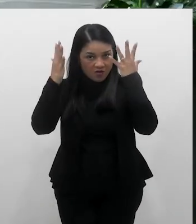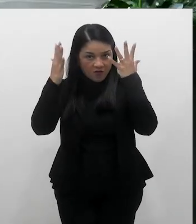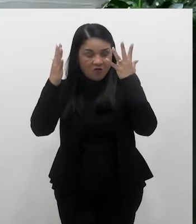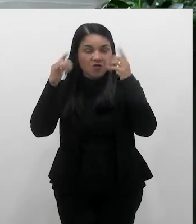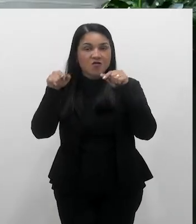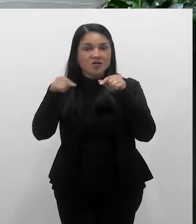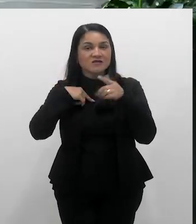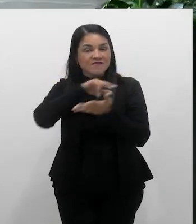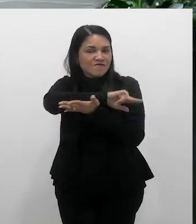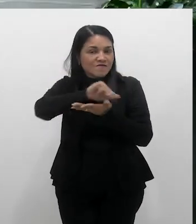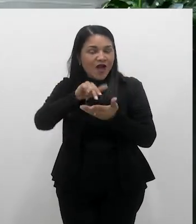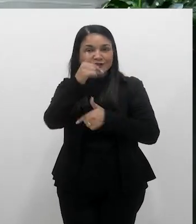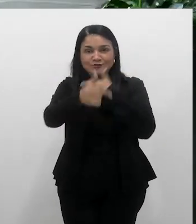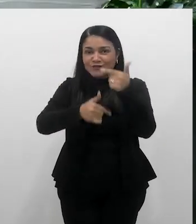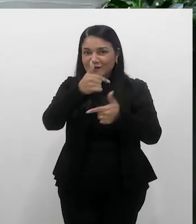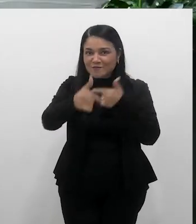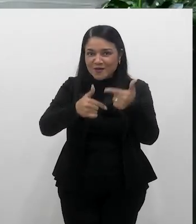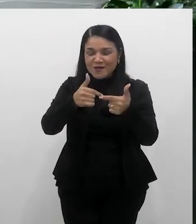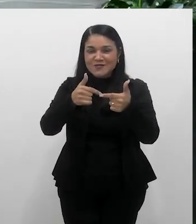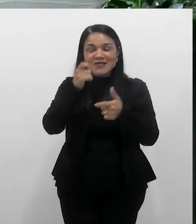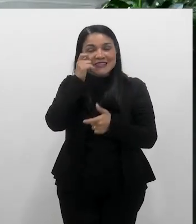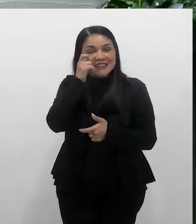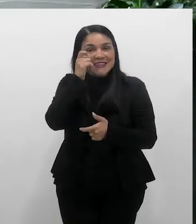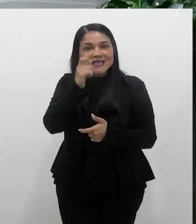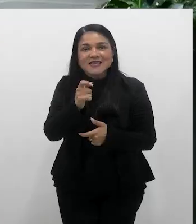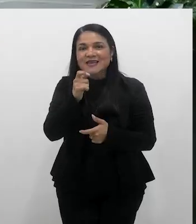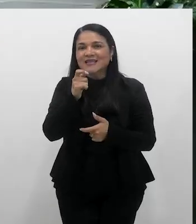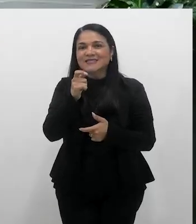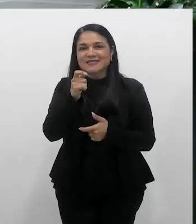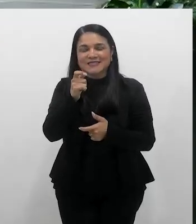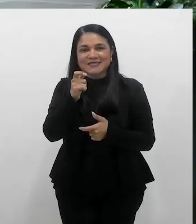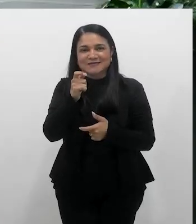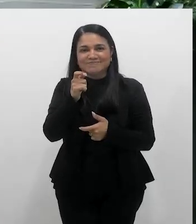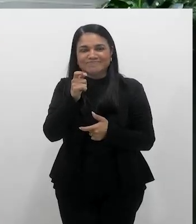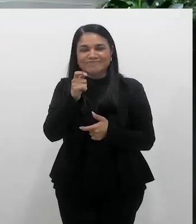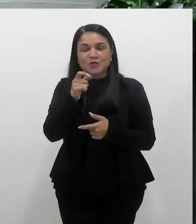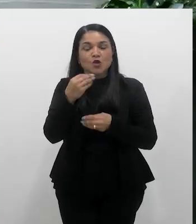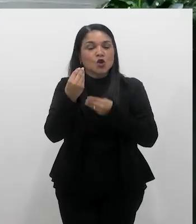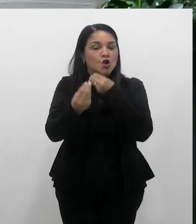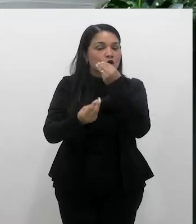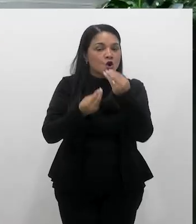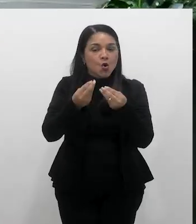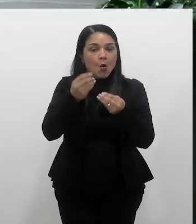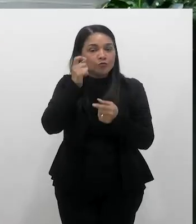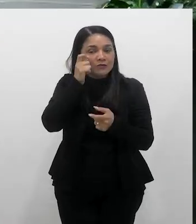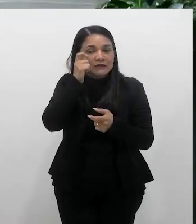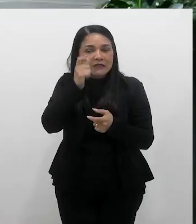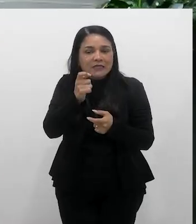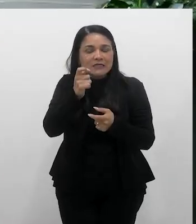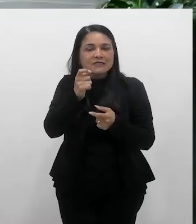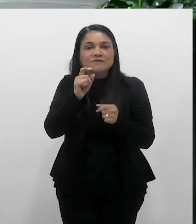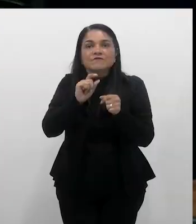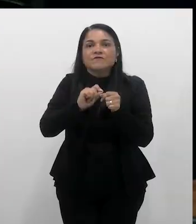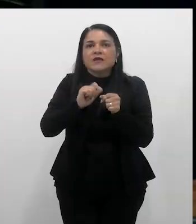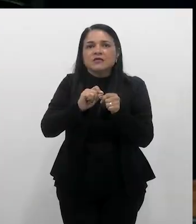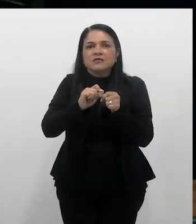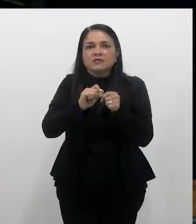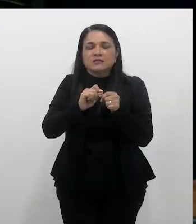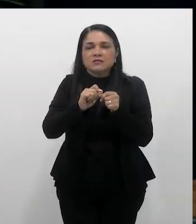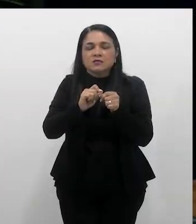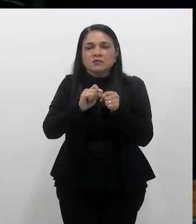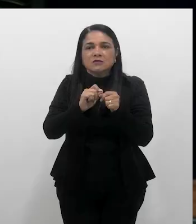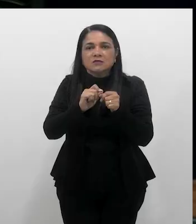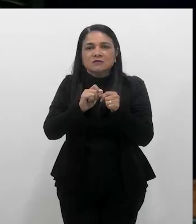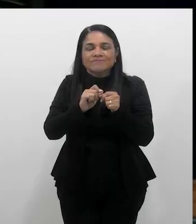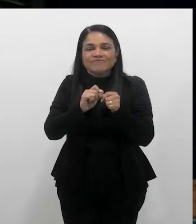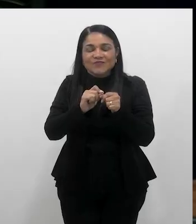que a gente tem muitos trabalhos em que para a gente interessa como é que esses trabalhos são feitos. Quer dizer, não é só a apresentação